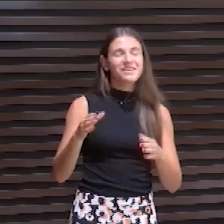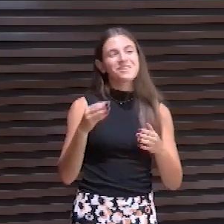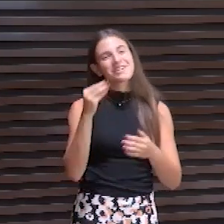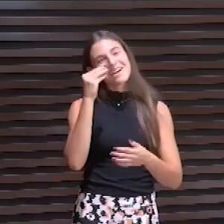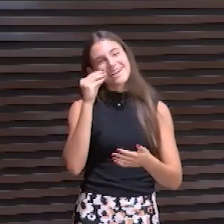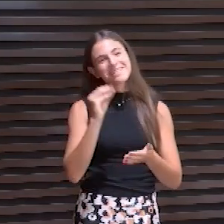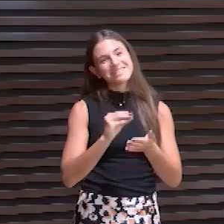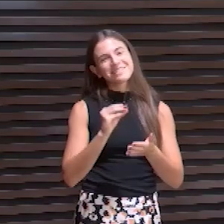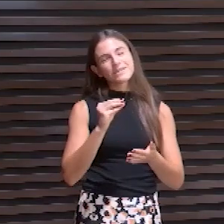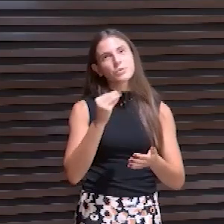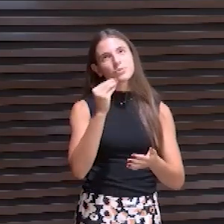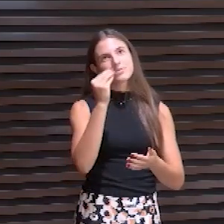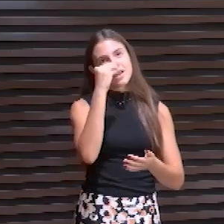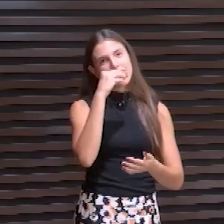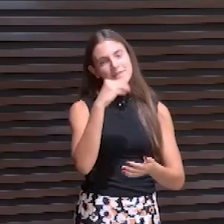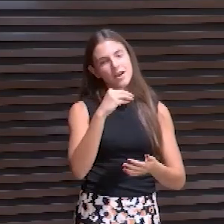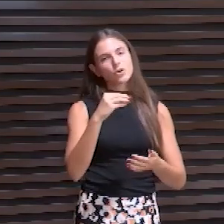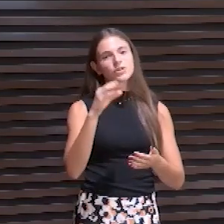incredulidade deles.